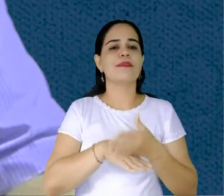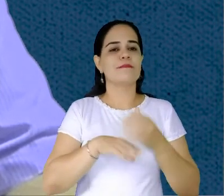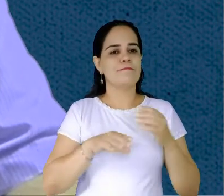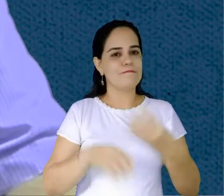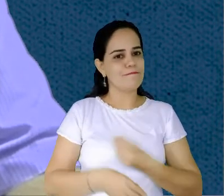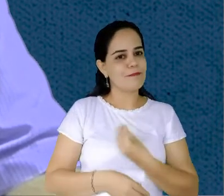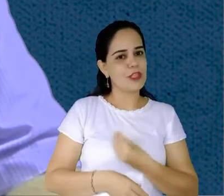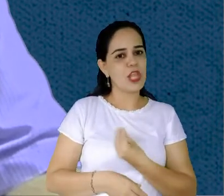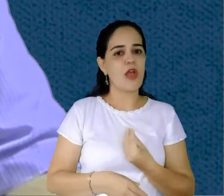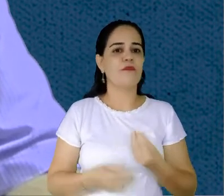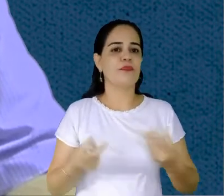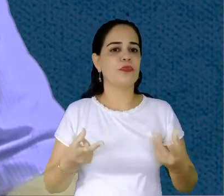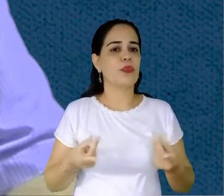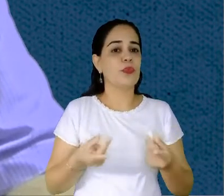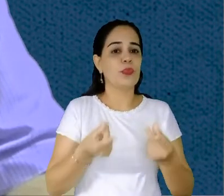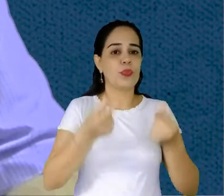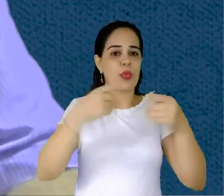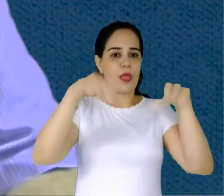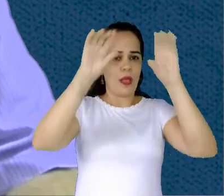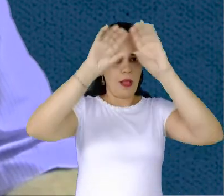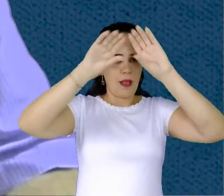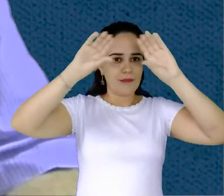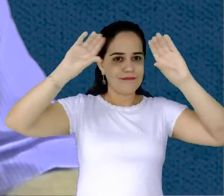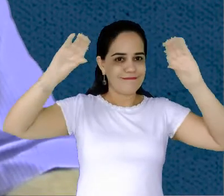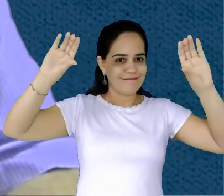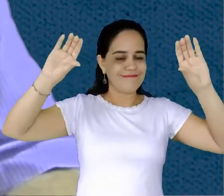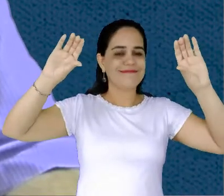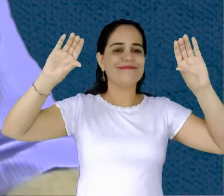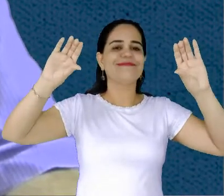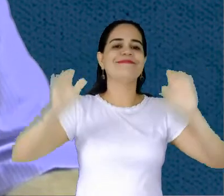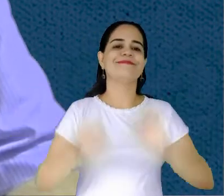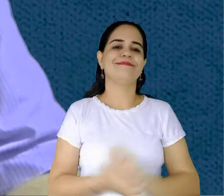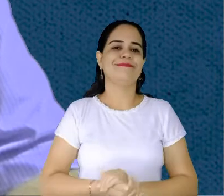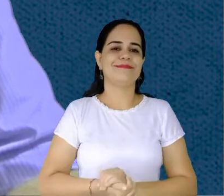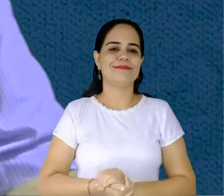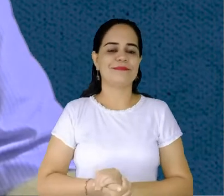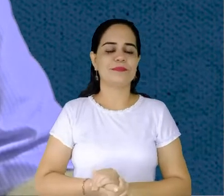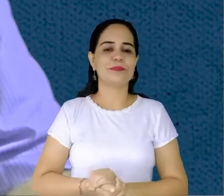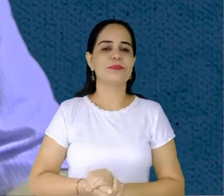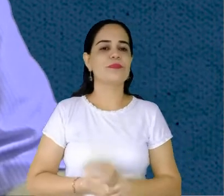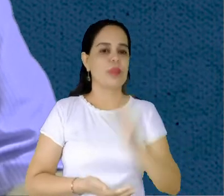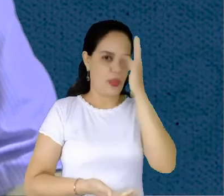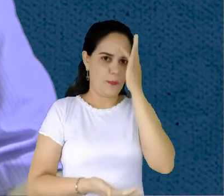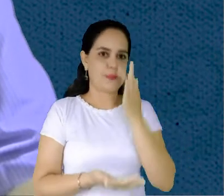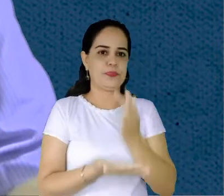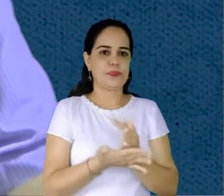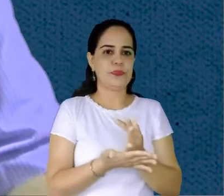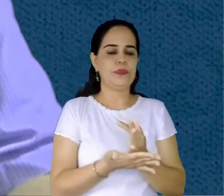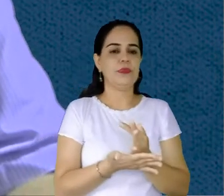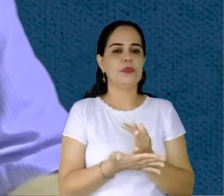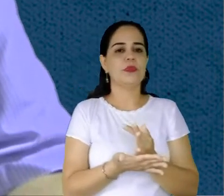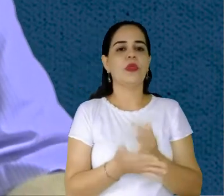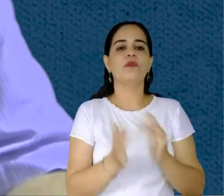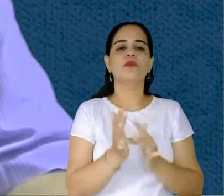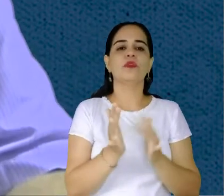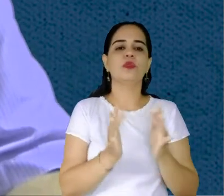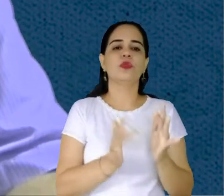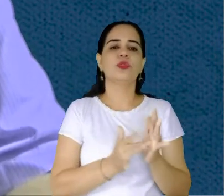participar com Jesus Cristo do seu reino, do seu paraíso no céu. É a